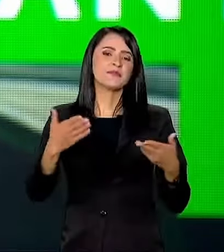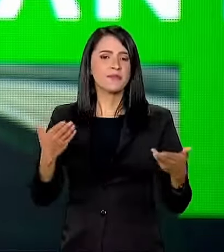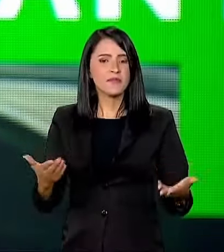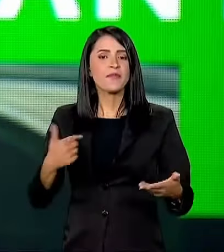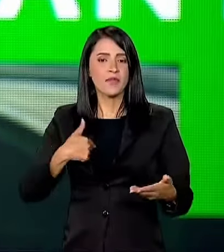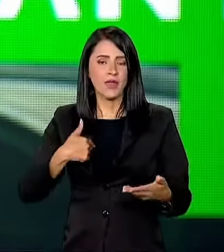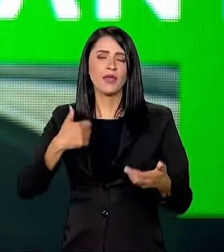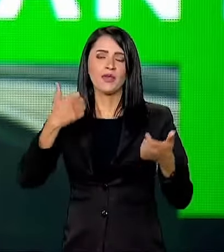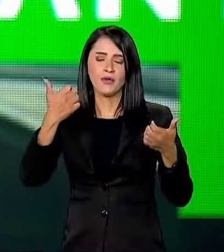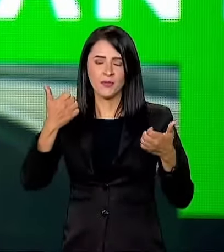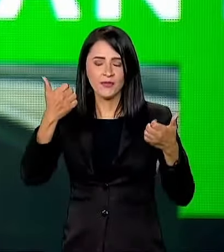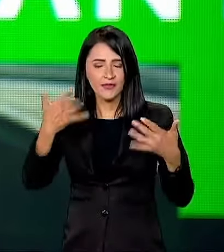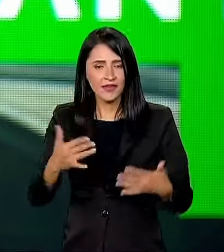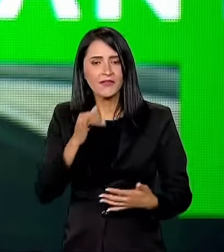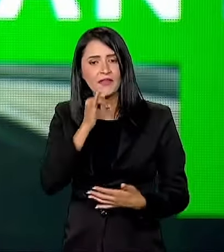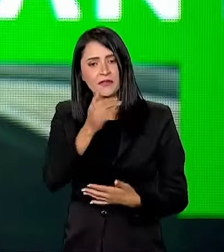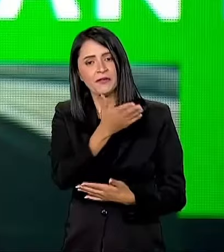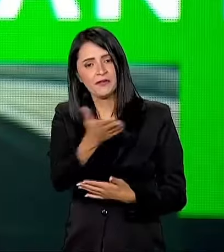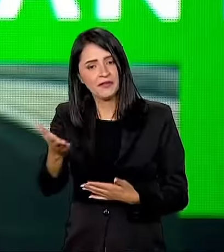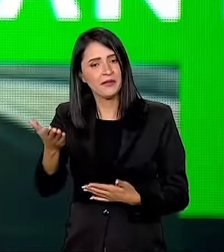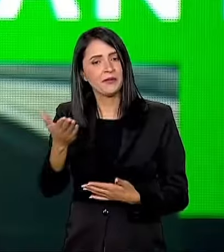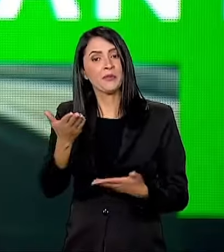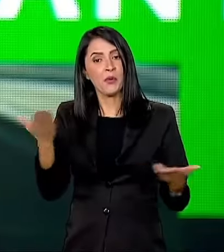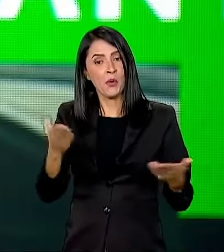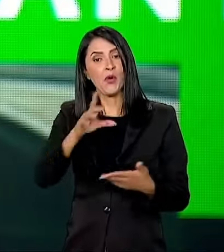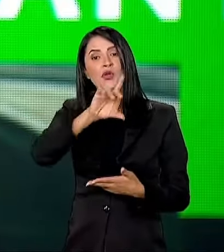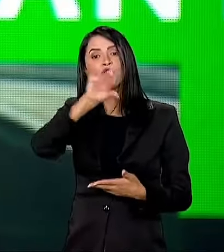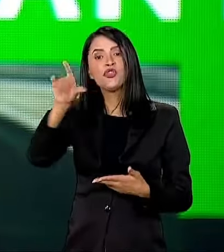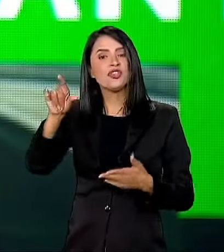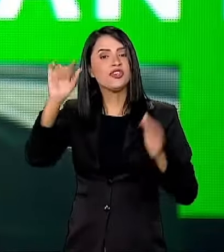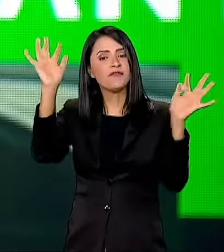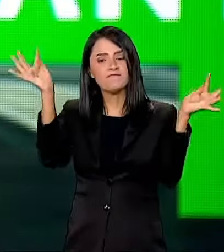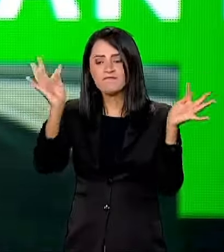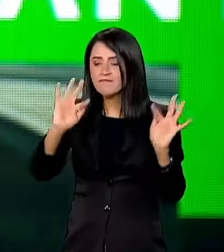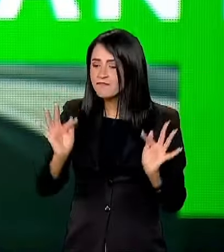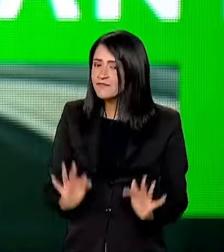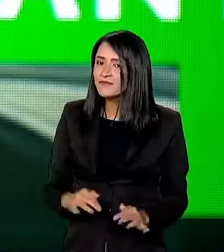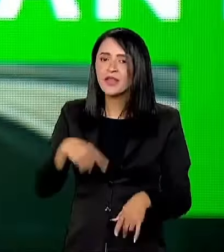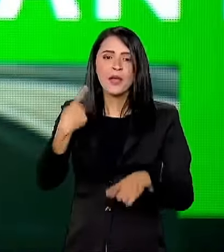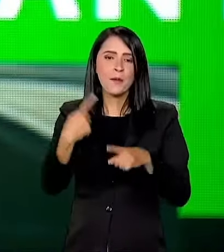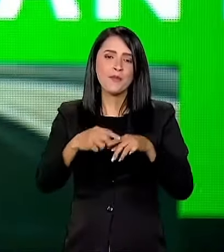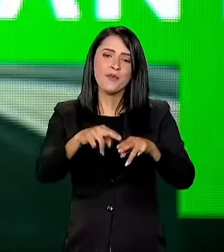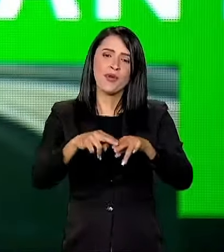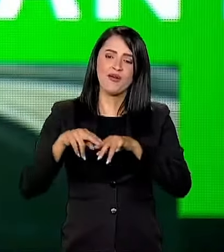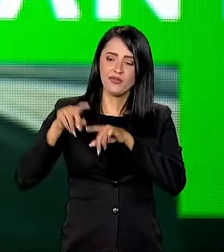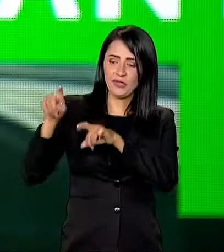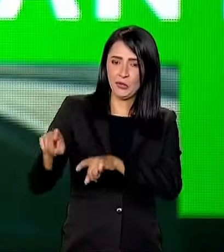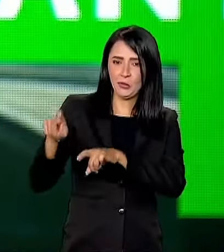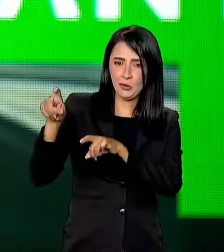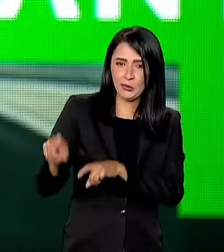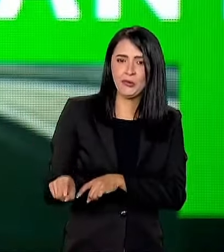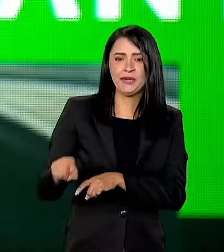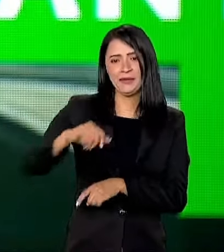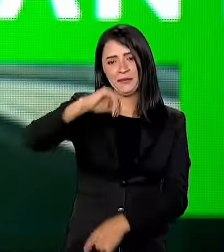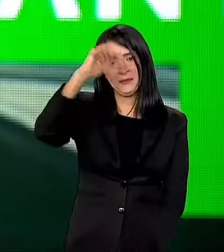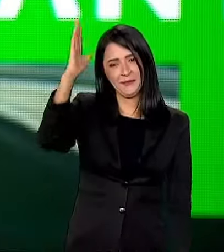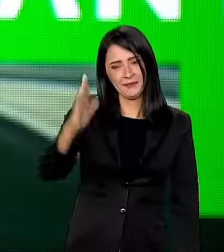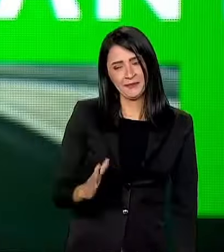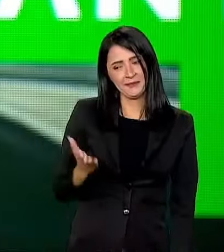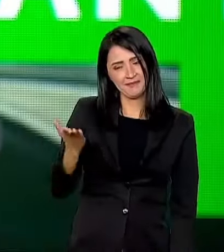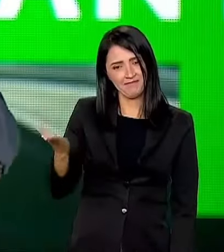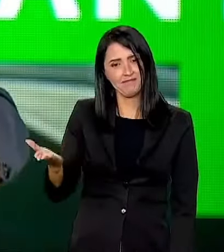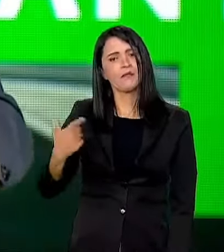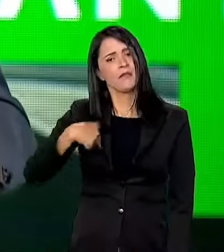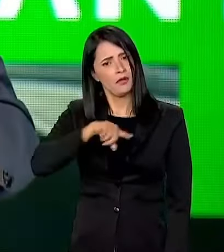eu então quero dizer para vocês que hoje é um dia feliz. Feliz por conta da agricultura brasileira. Porque nós temos que ter